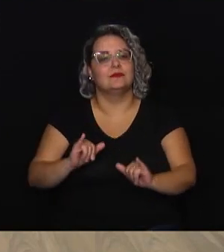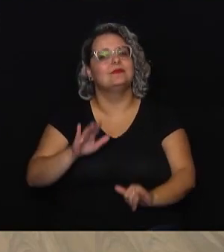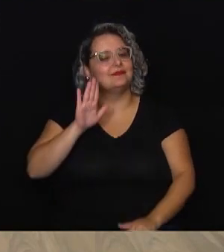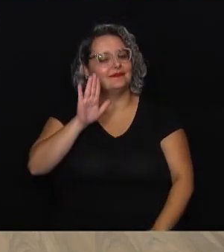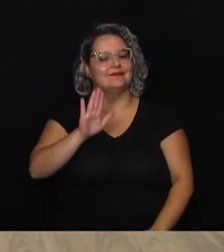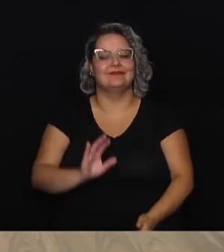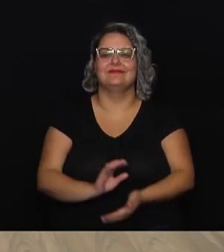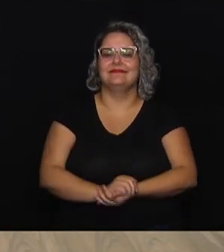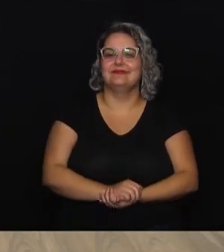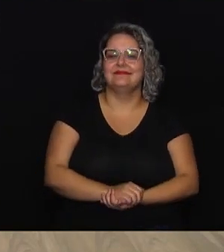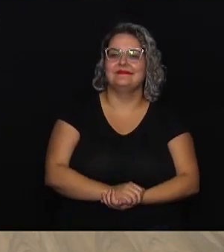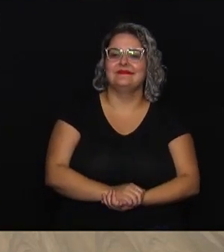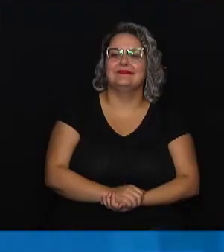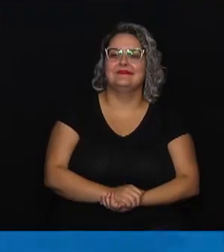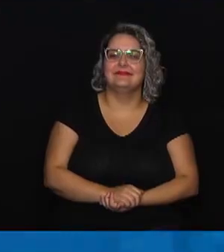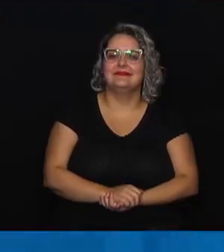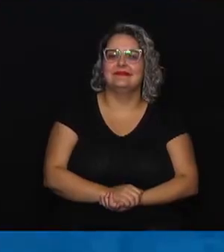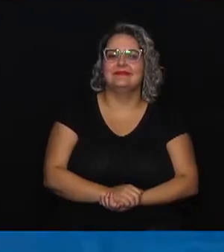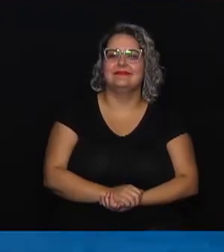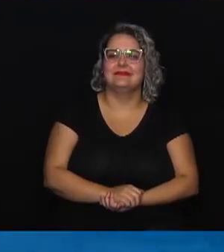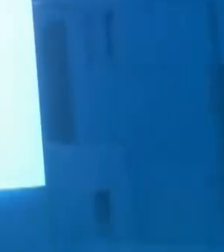daí.